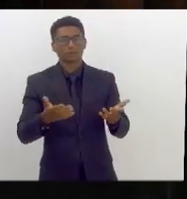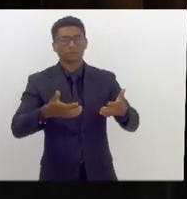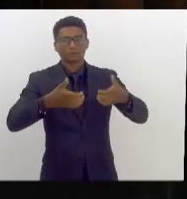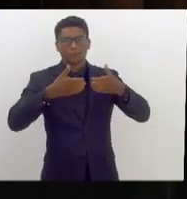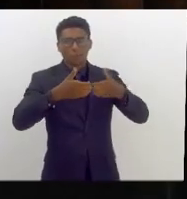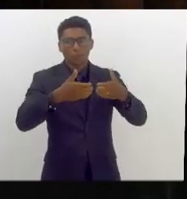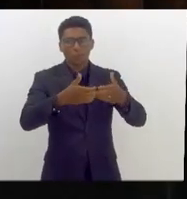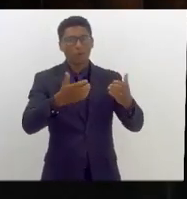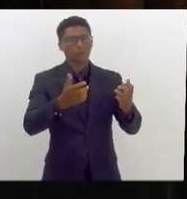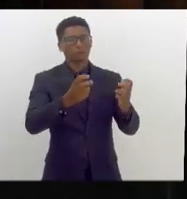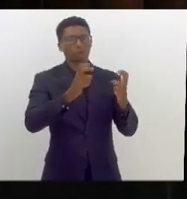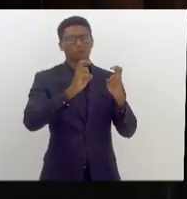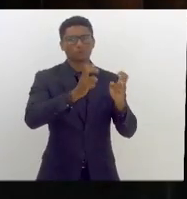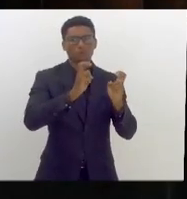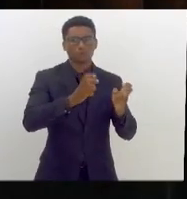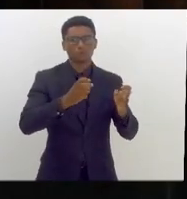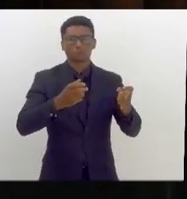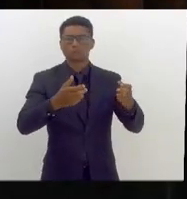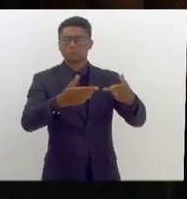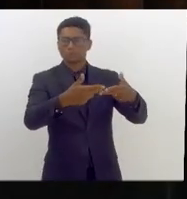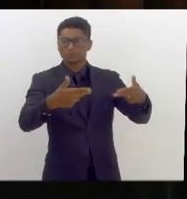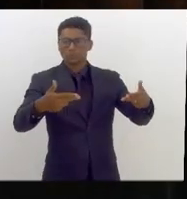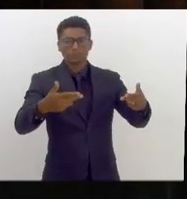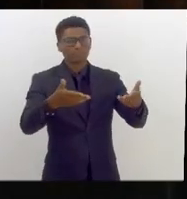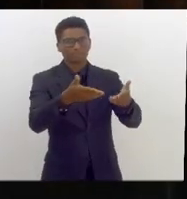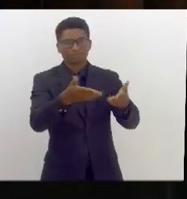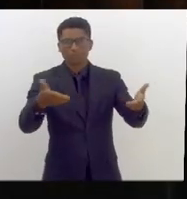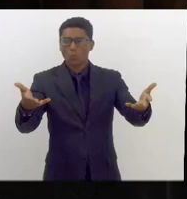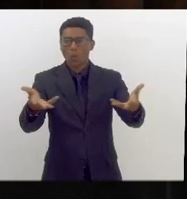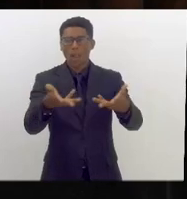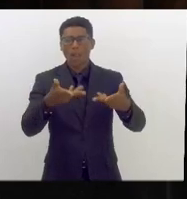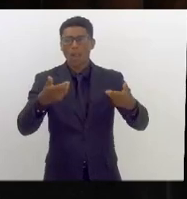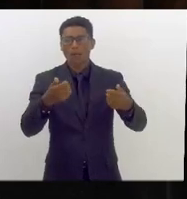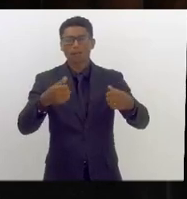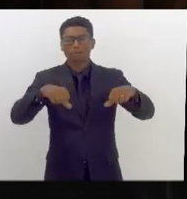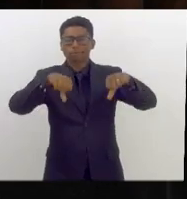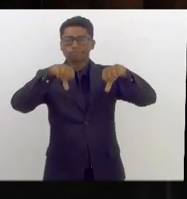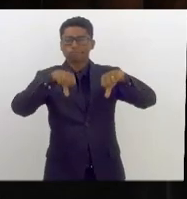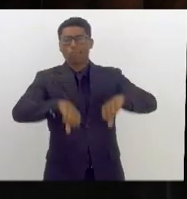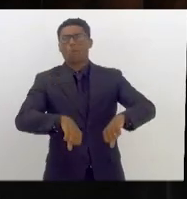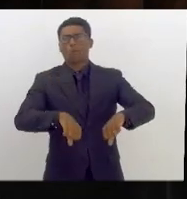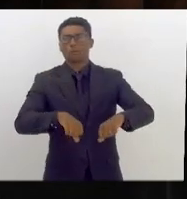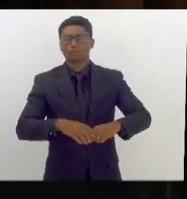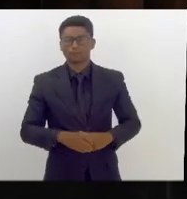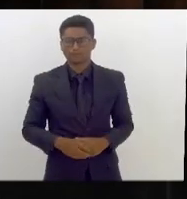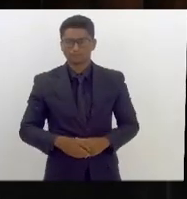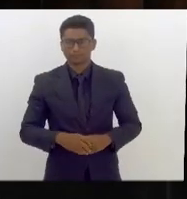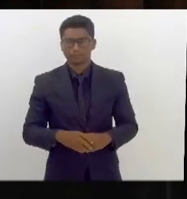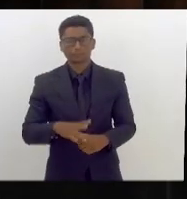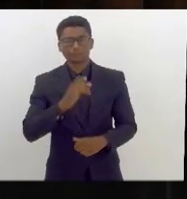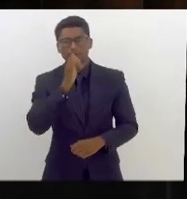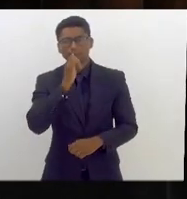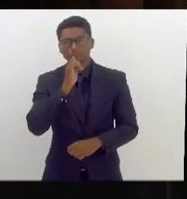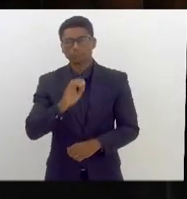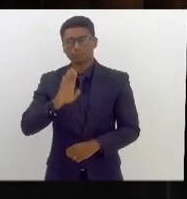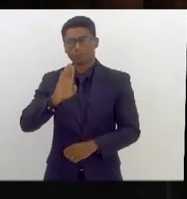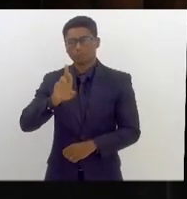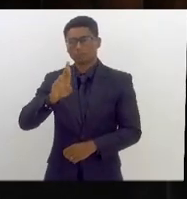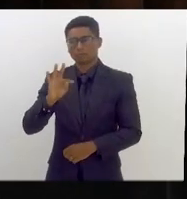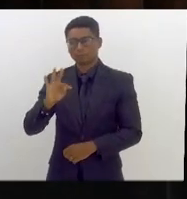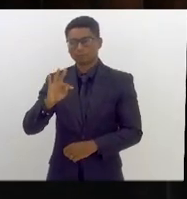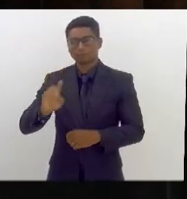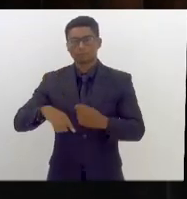os transportes, né, de modo geral, caem ainda mais a sua qualidade. Serviços como o BRT ou BRS